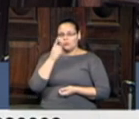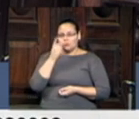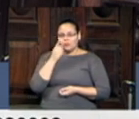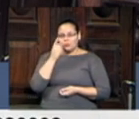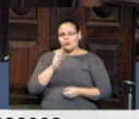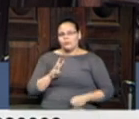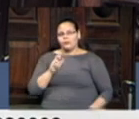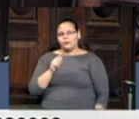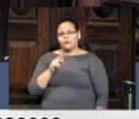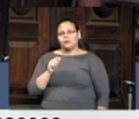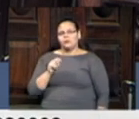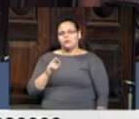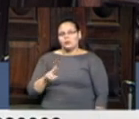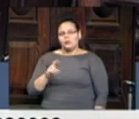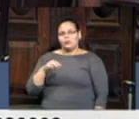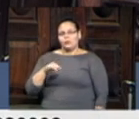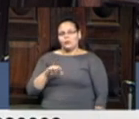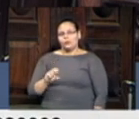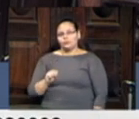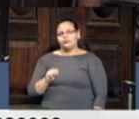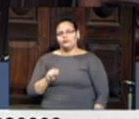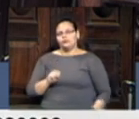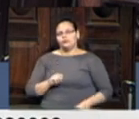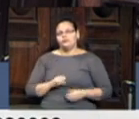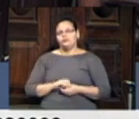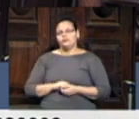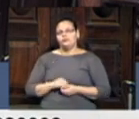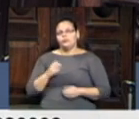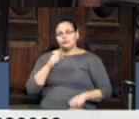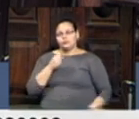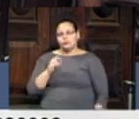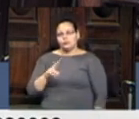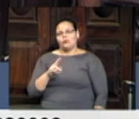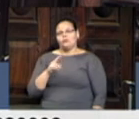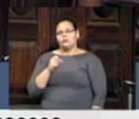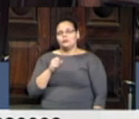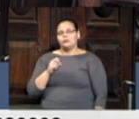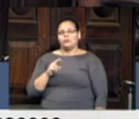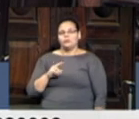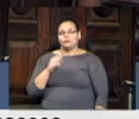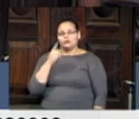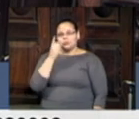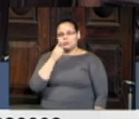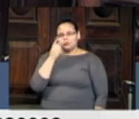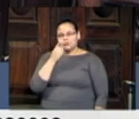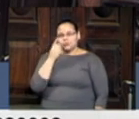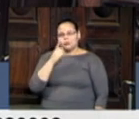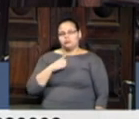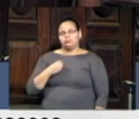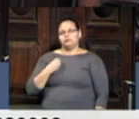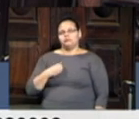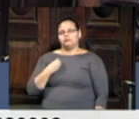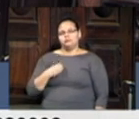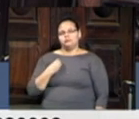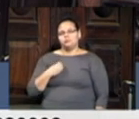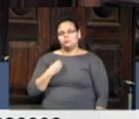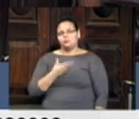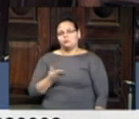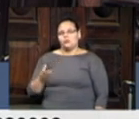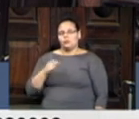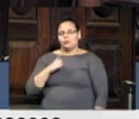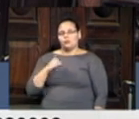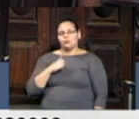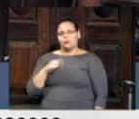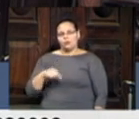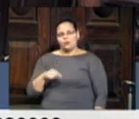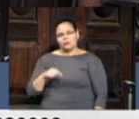Montes, senhoras e senhores deputados presentes. Estou